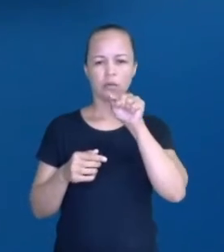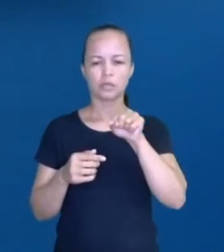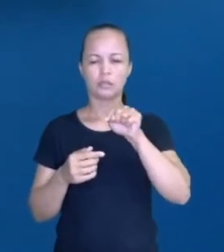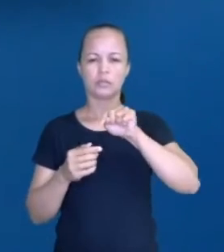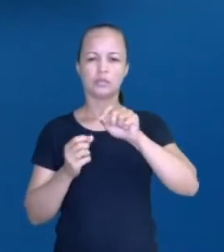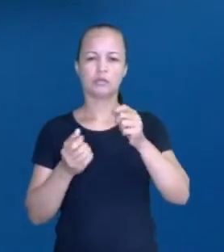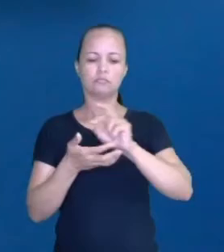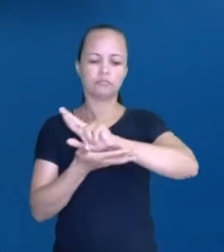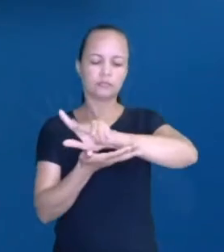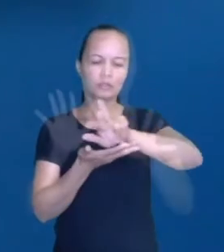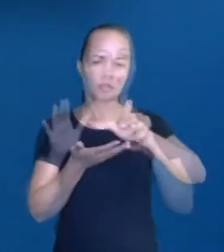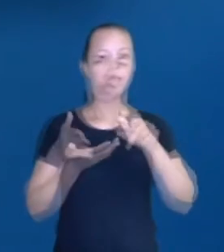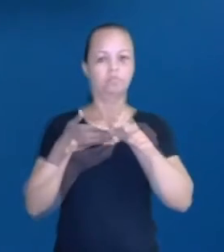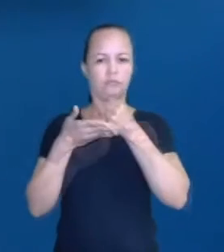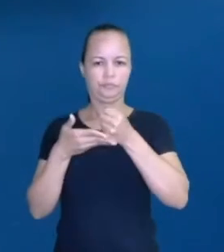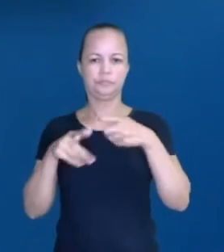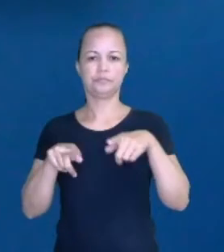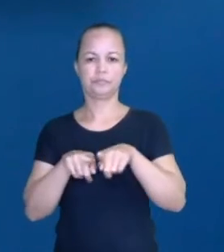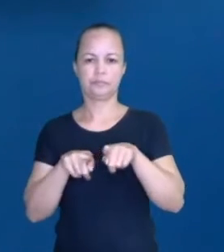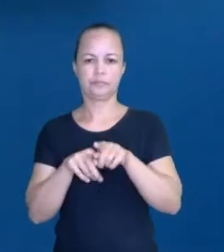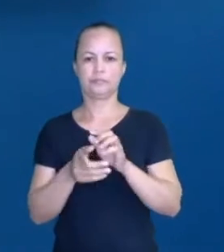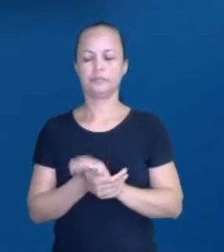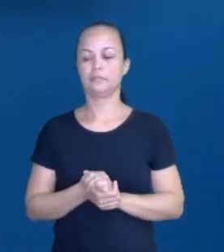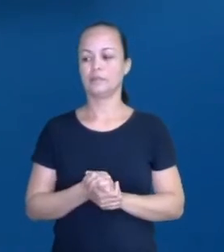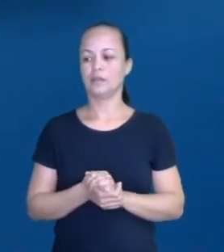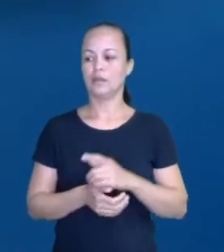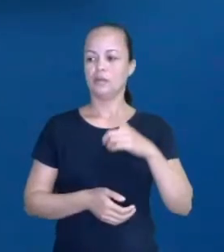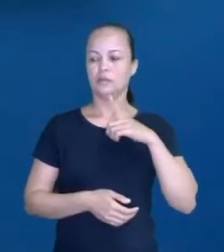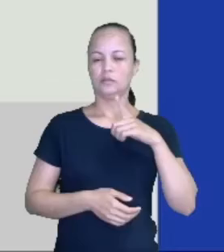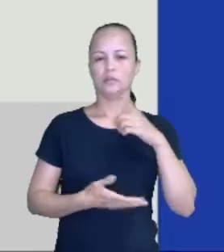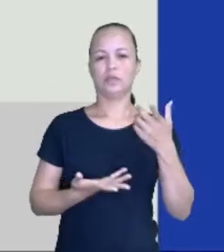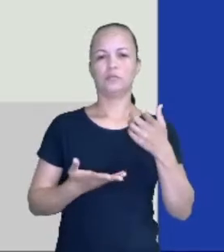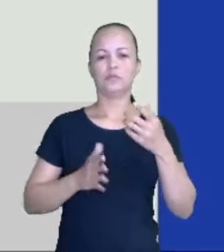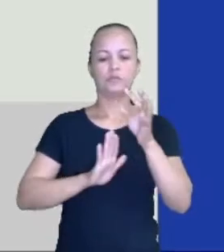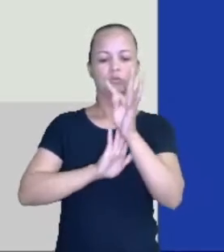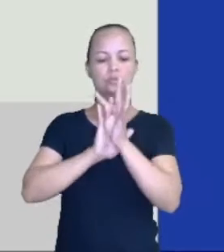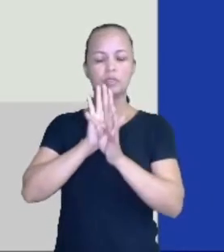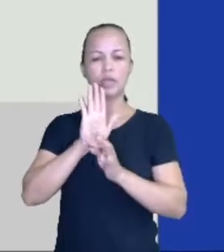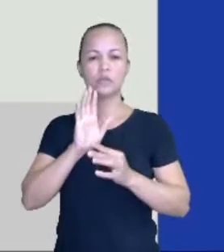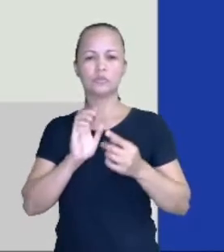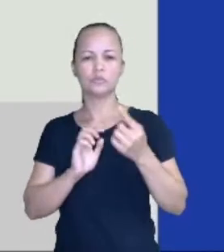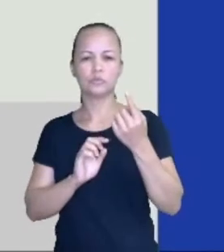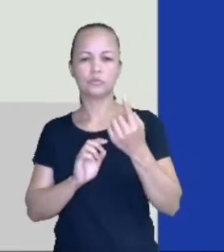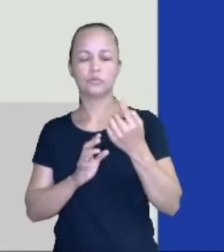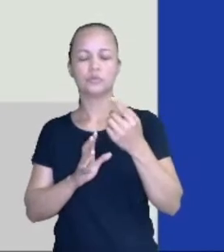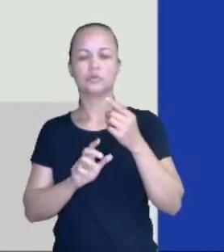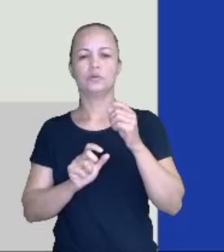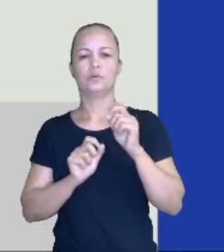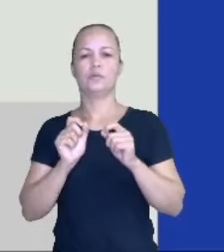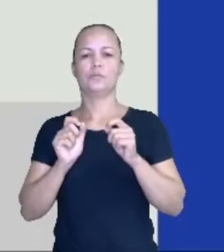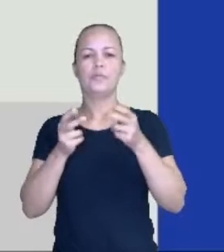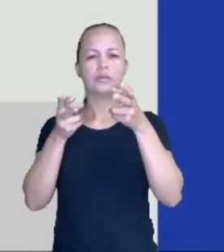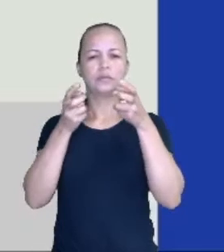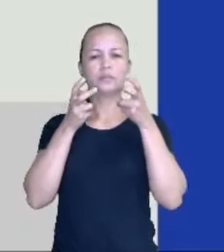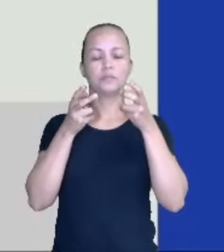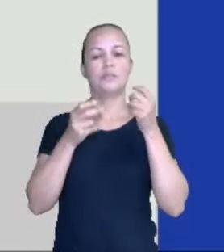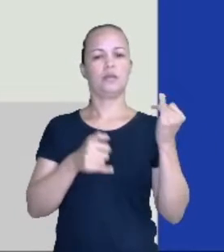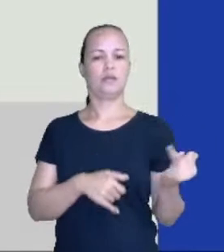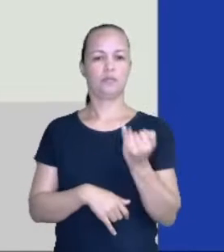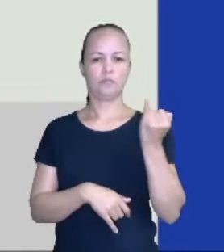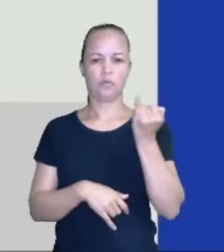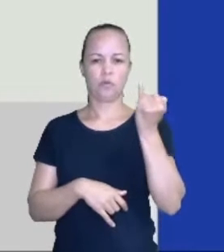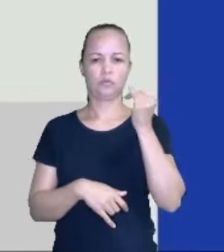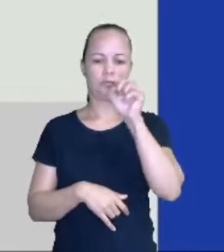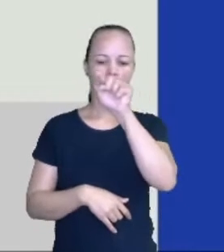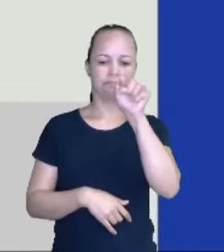nessa compreensão do texto. Trouxe aqui o texto 1, para a gente perceber aí um pouquinho da importância